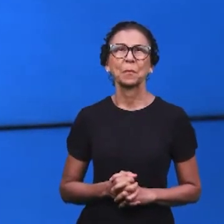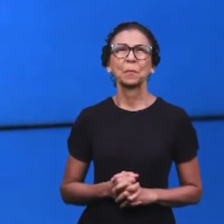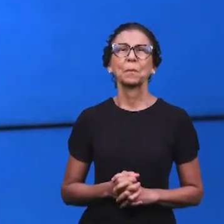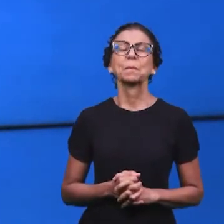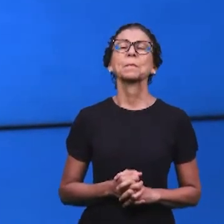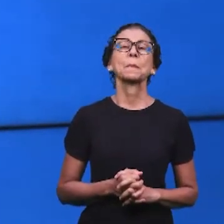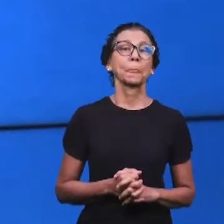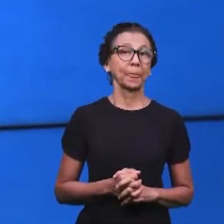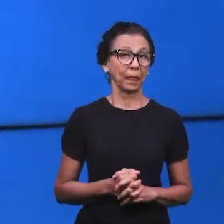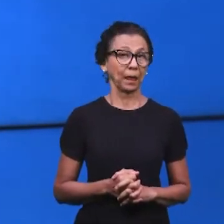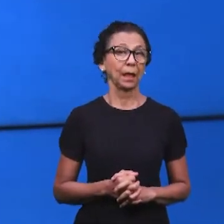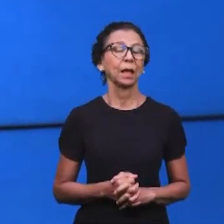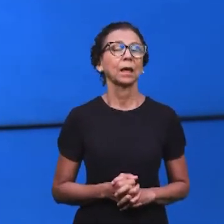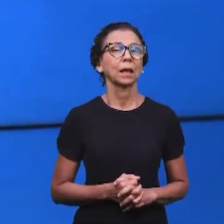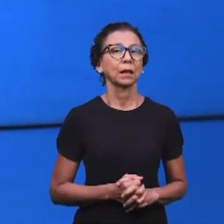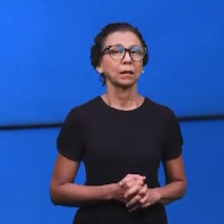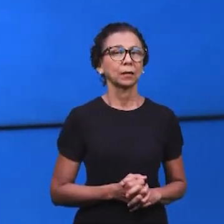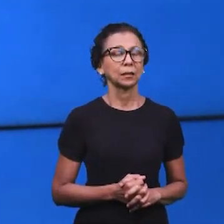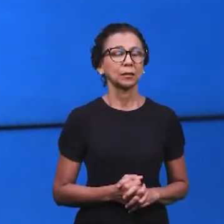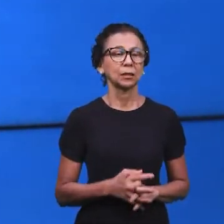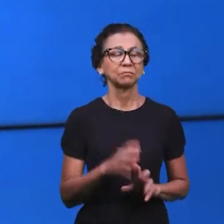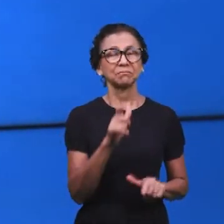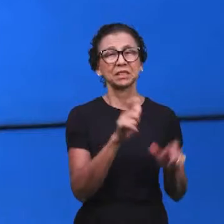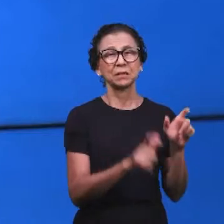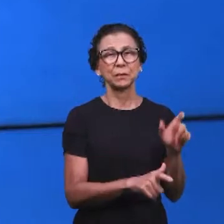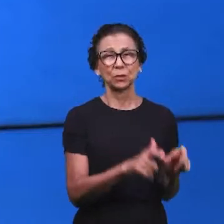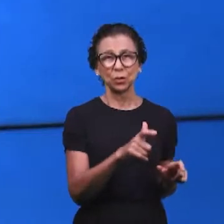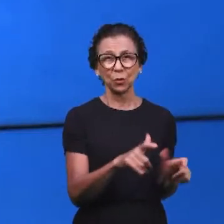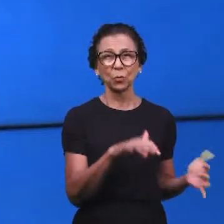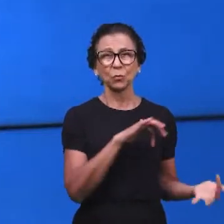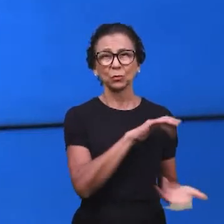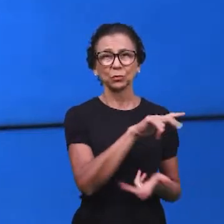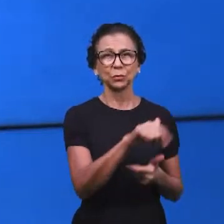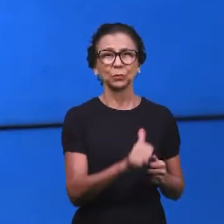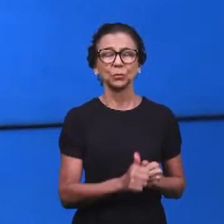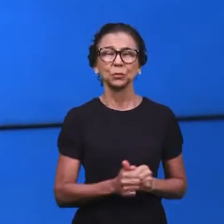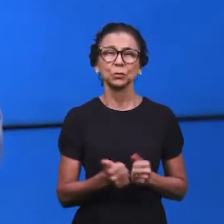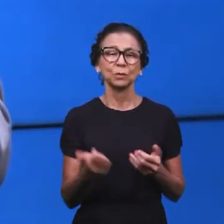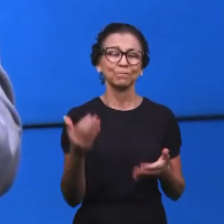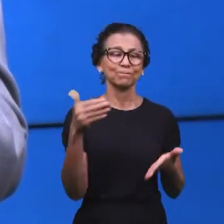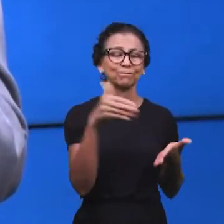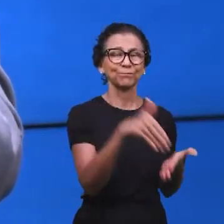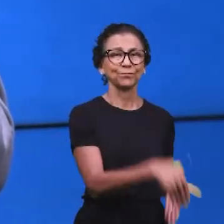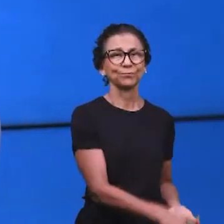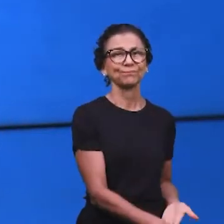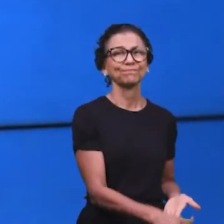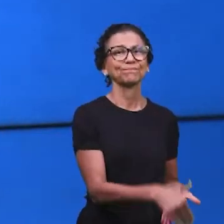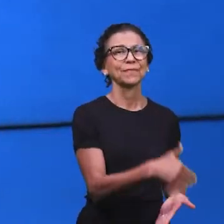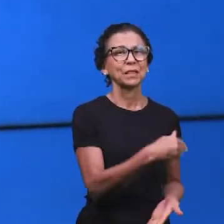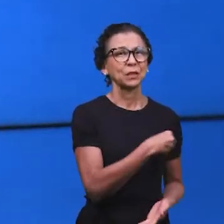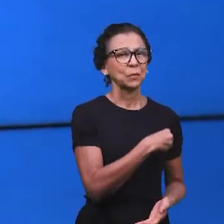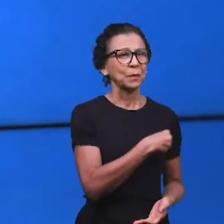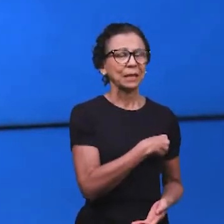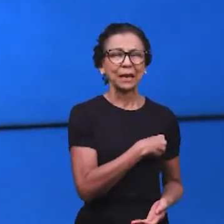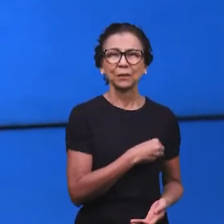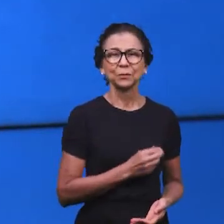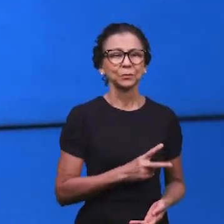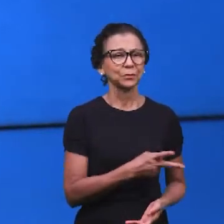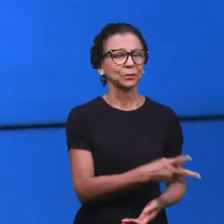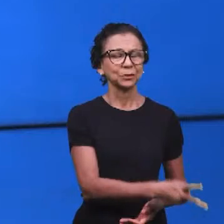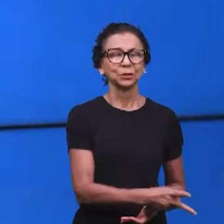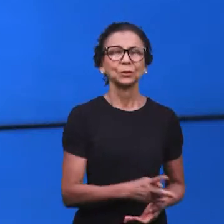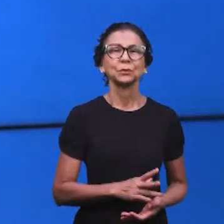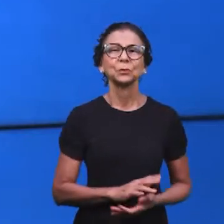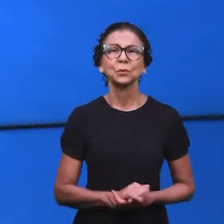O mundo está sendo mesmo levado para as trevas. O próprio Salmo de número 2, citado pelo irmão, mostra exatamente a maneira como